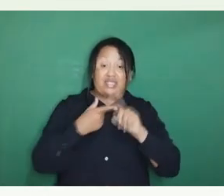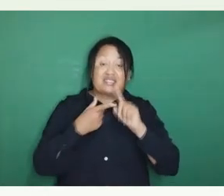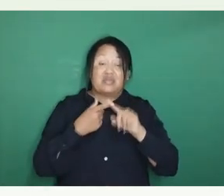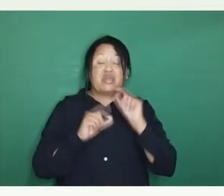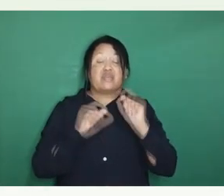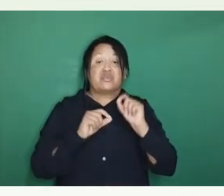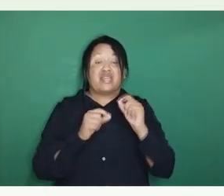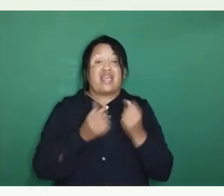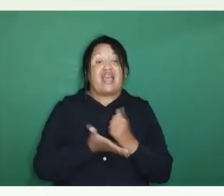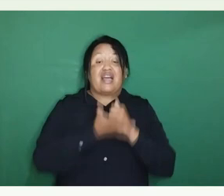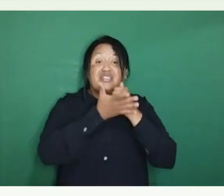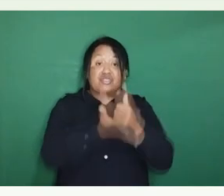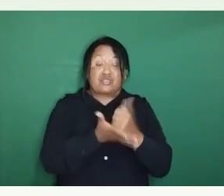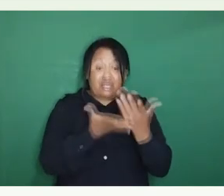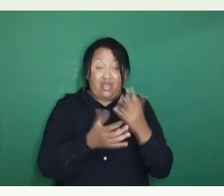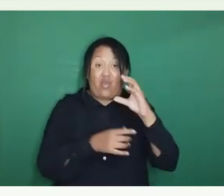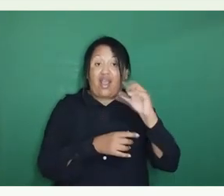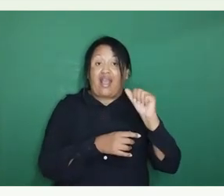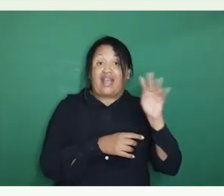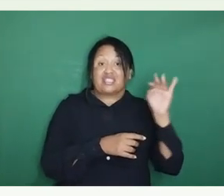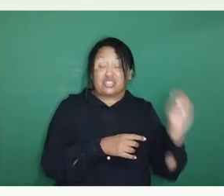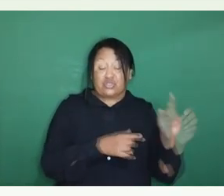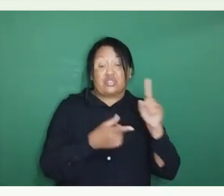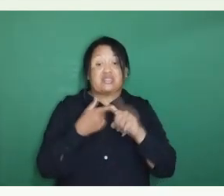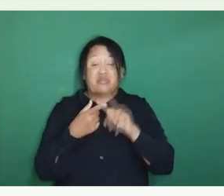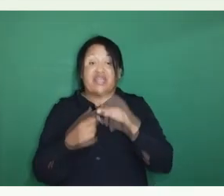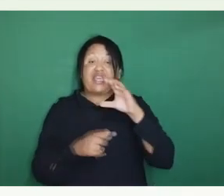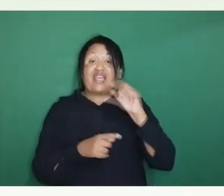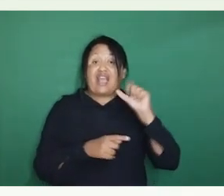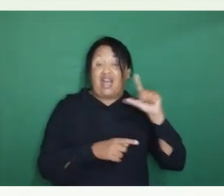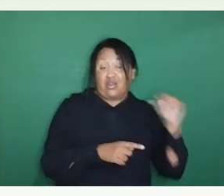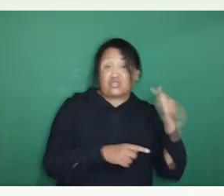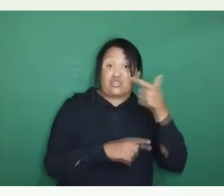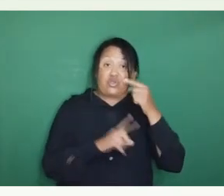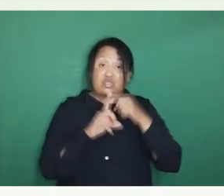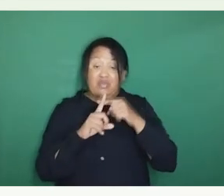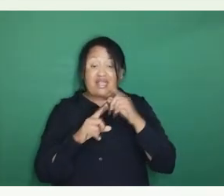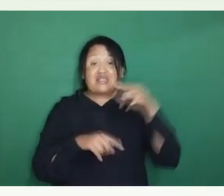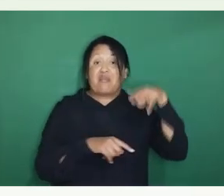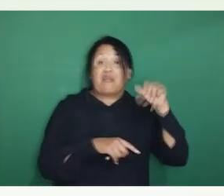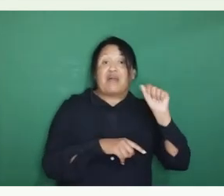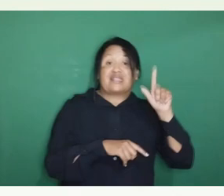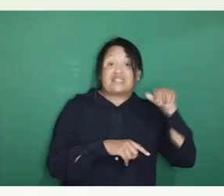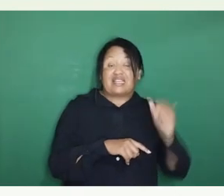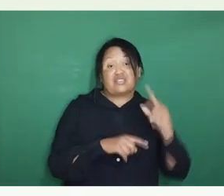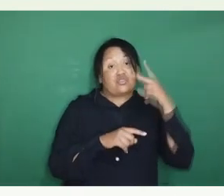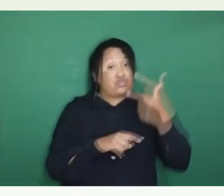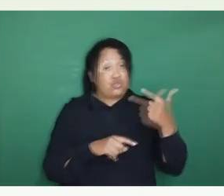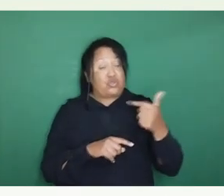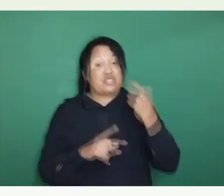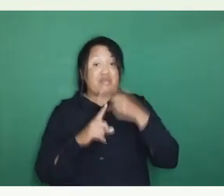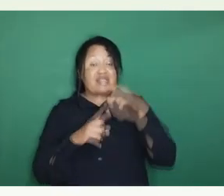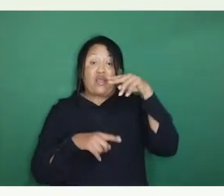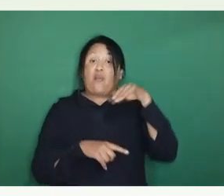mais e magnésio dois mais são os minerais que fala aqui no enunciado da questão Então vamos